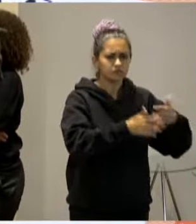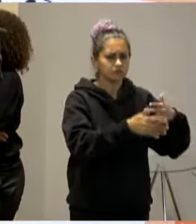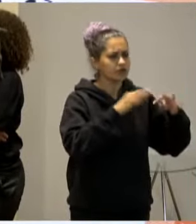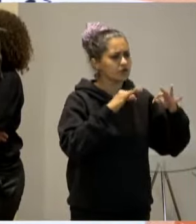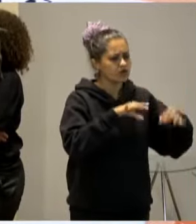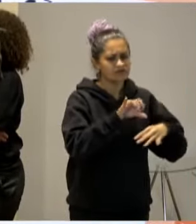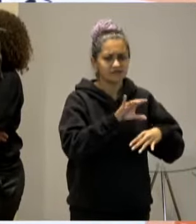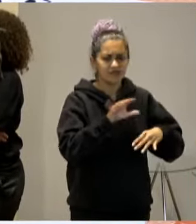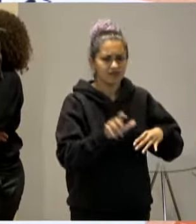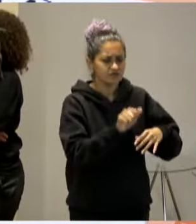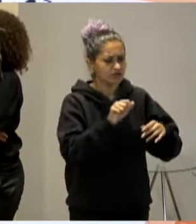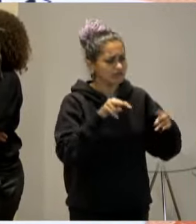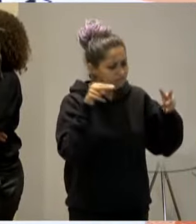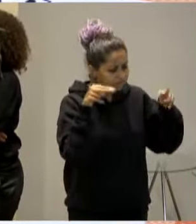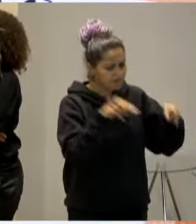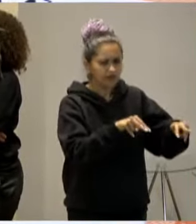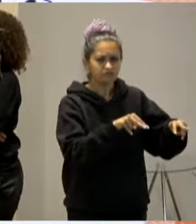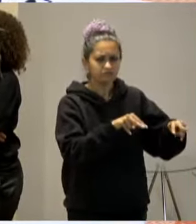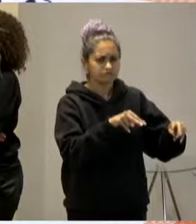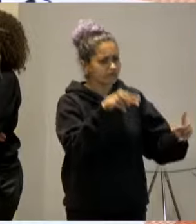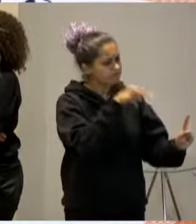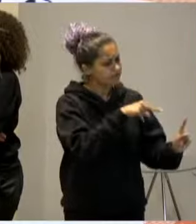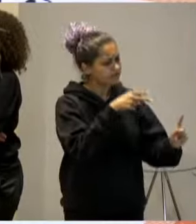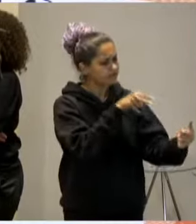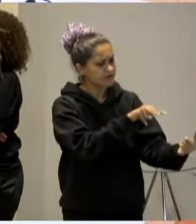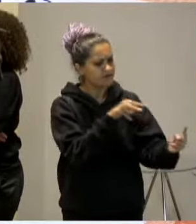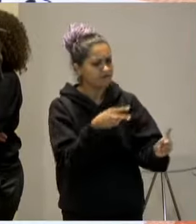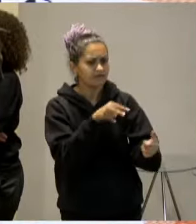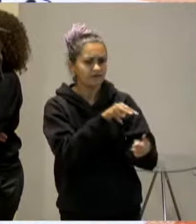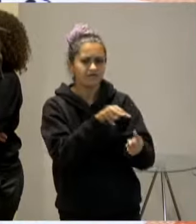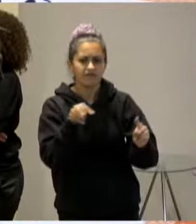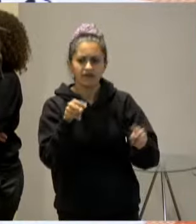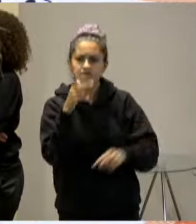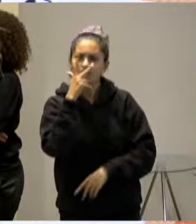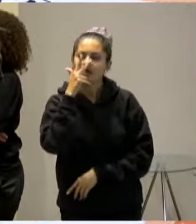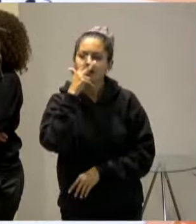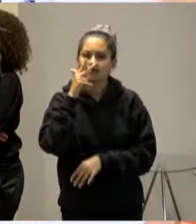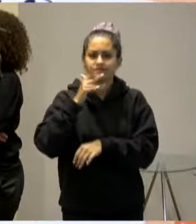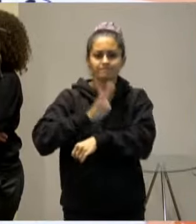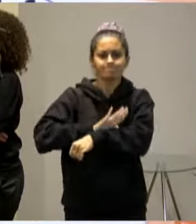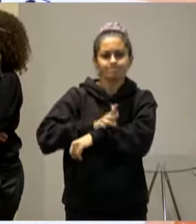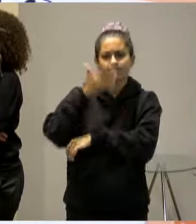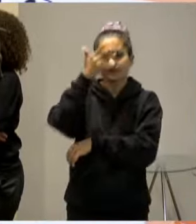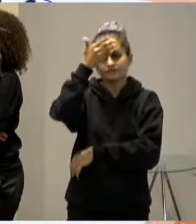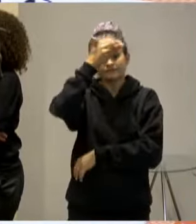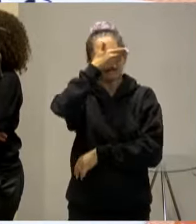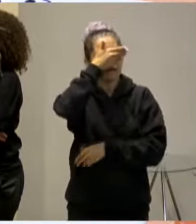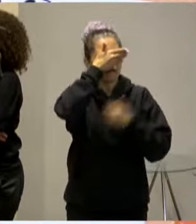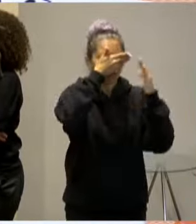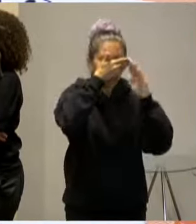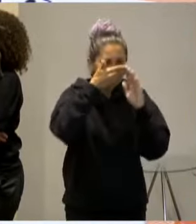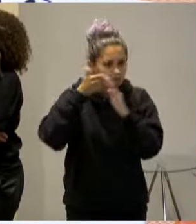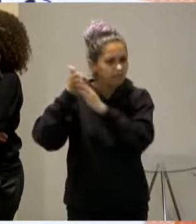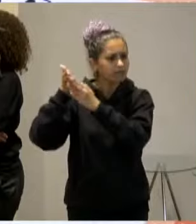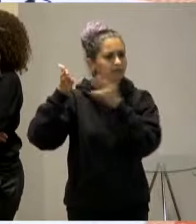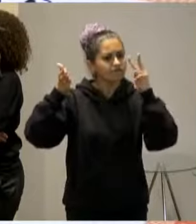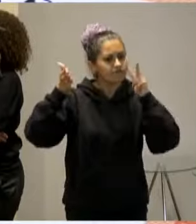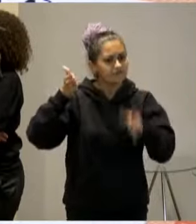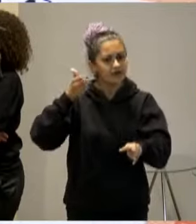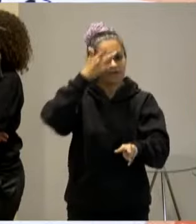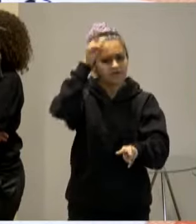EJA. Olhem, vençam a cegueira racial. Olhem para as pessoas e